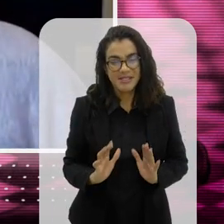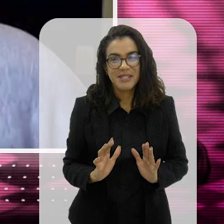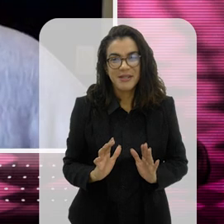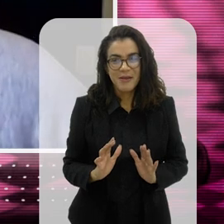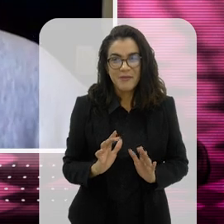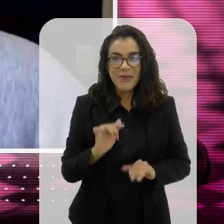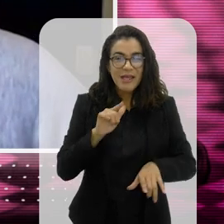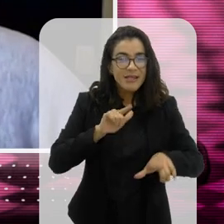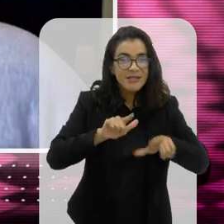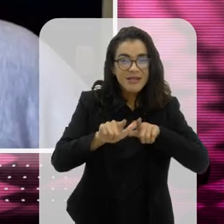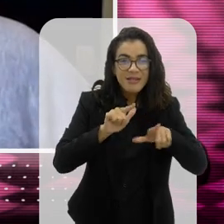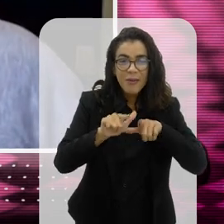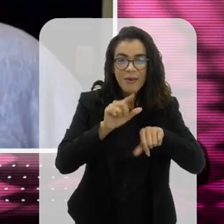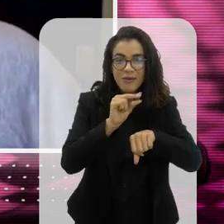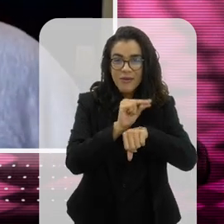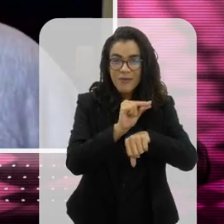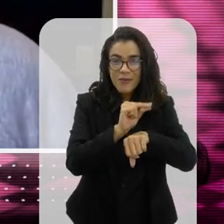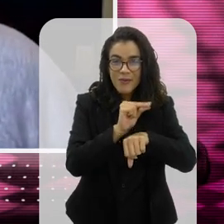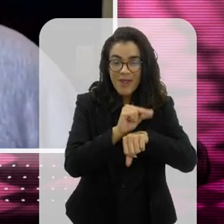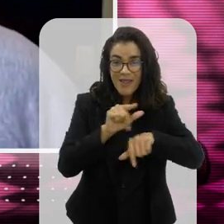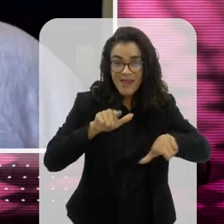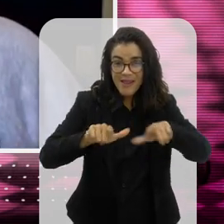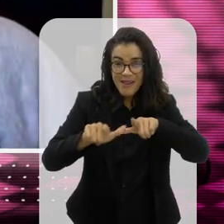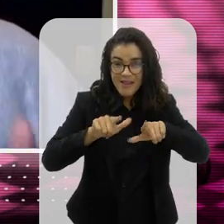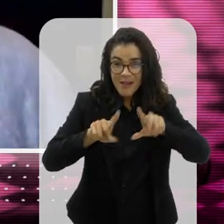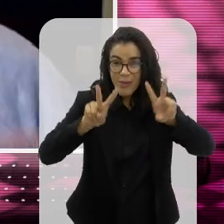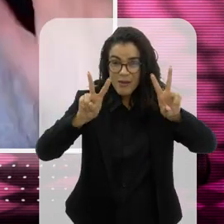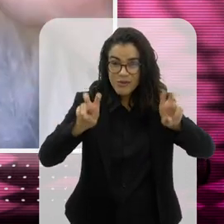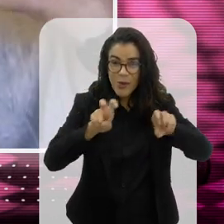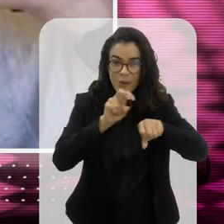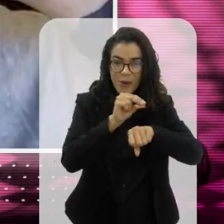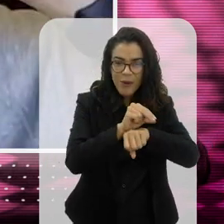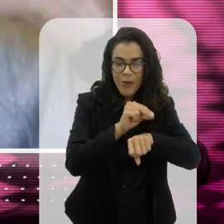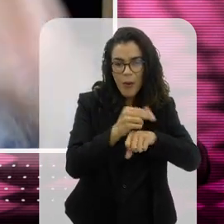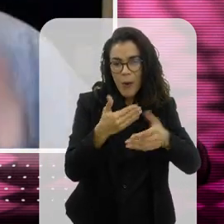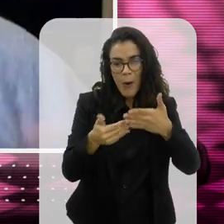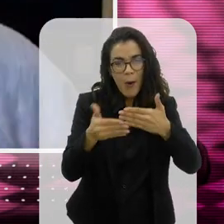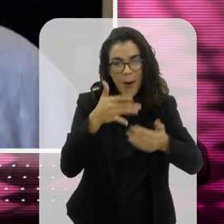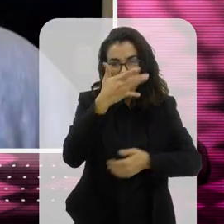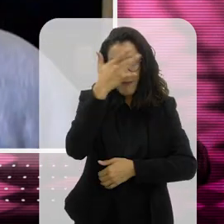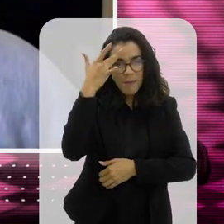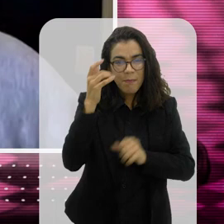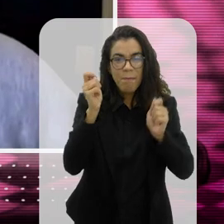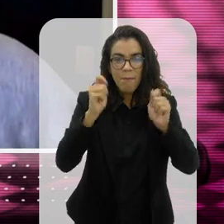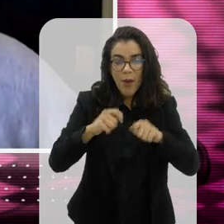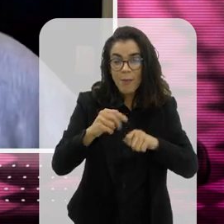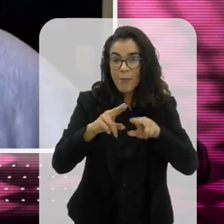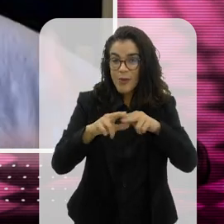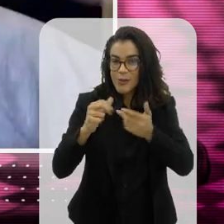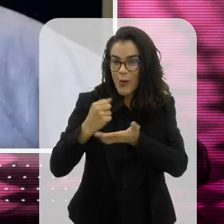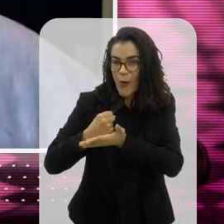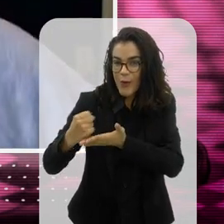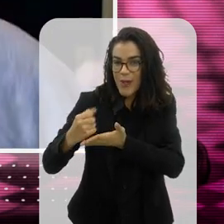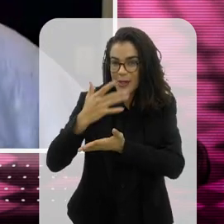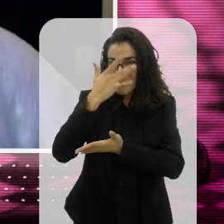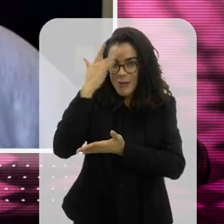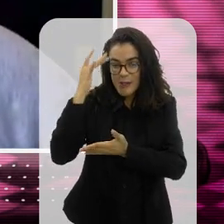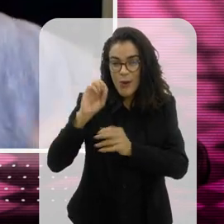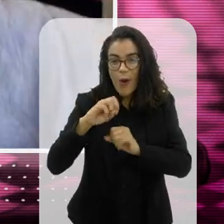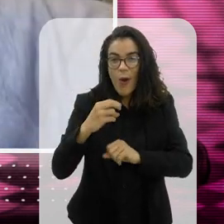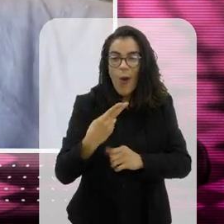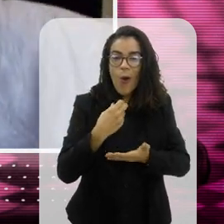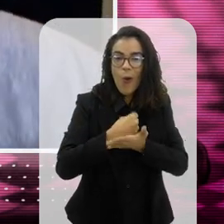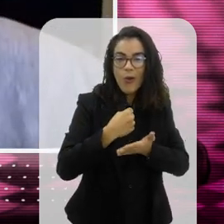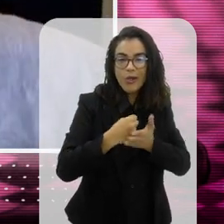não é o que a gente entende como isso trabalho de cuidado. E esse trabalho de cuidado, qualquer um pode fazer. Tanto que a gente contrata ajuda